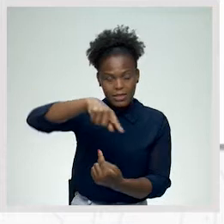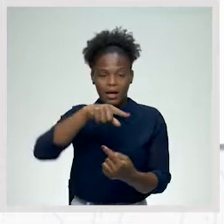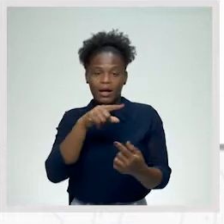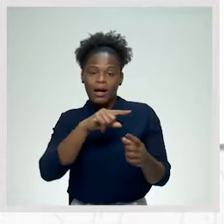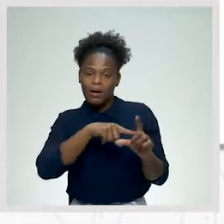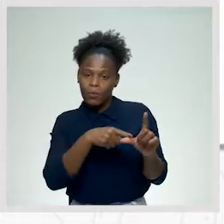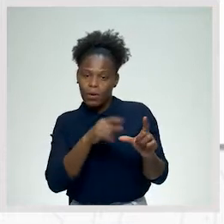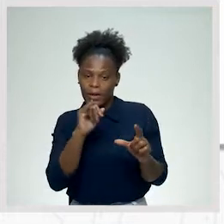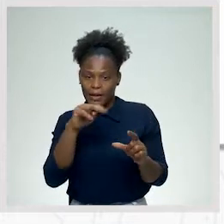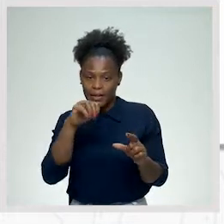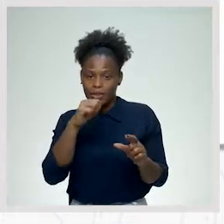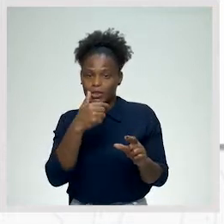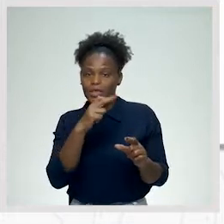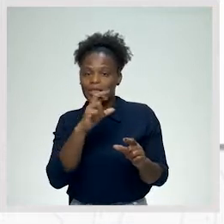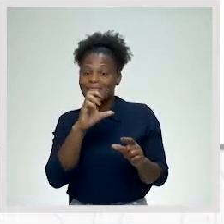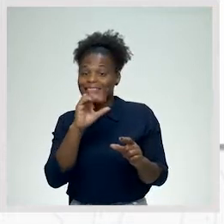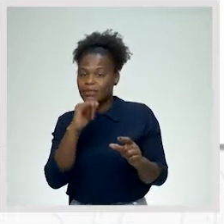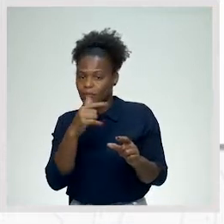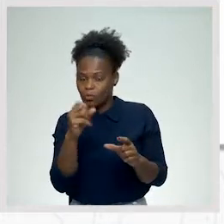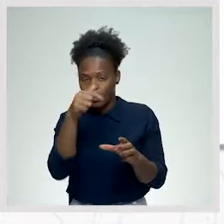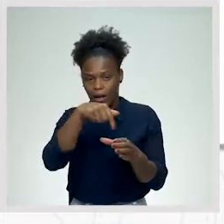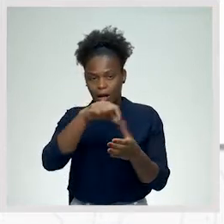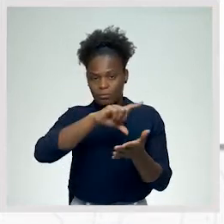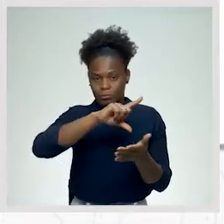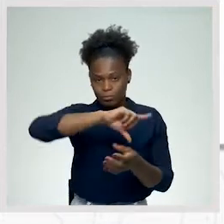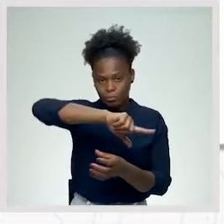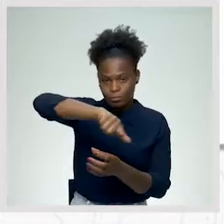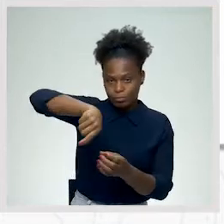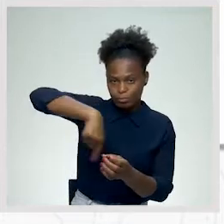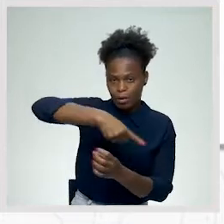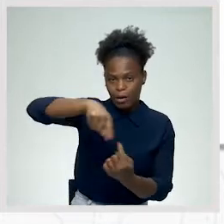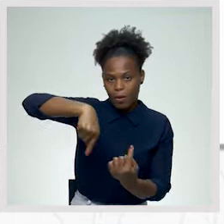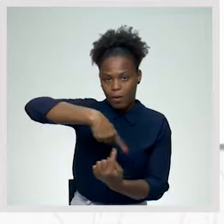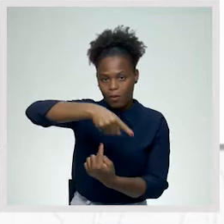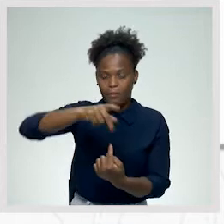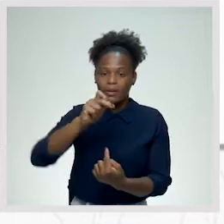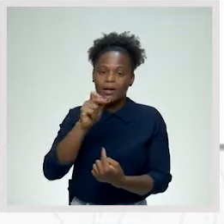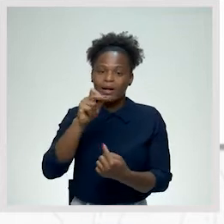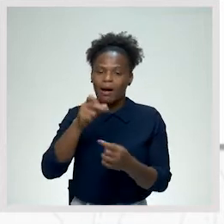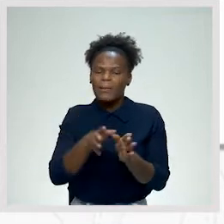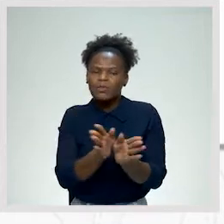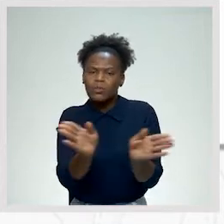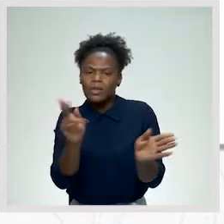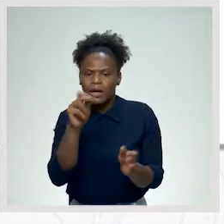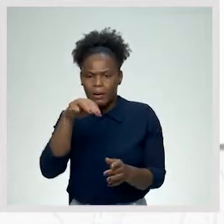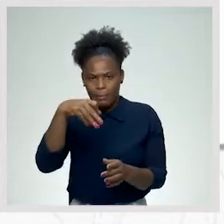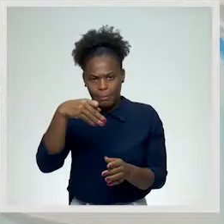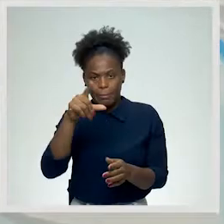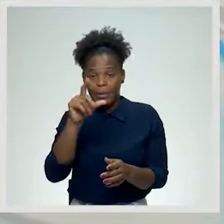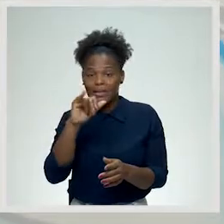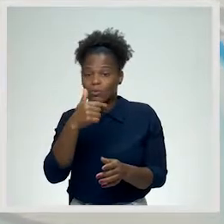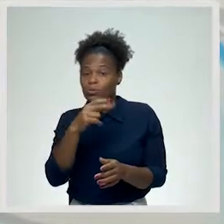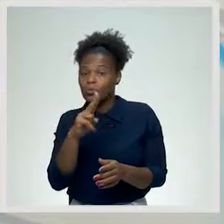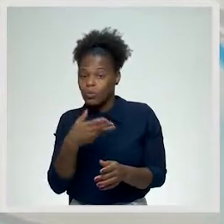ângulo inscrito numa circunferência, amplitude do ângulo inscrito numa circunferência.